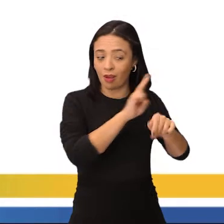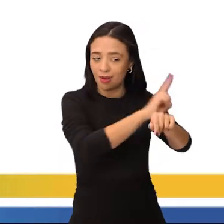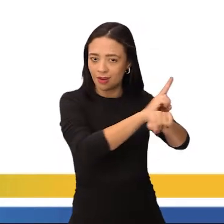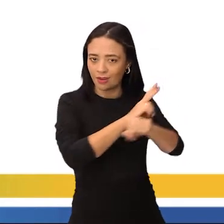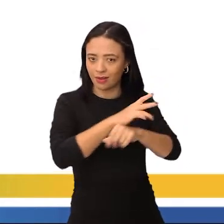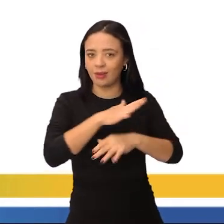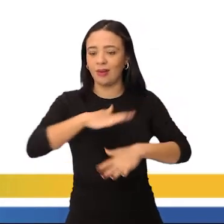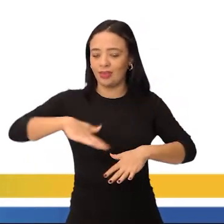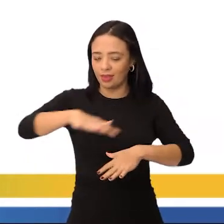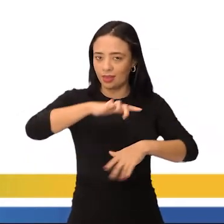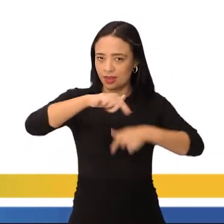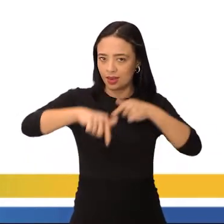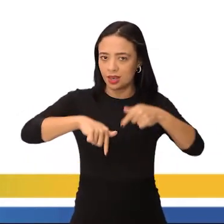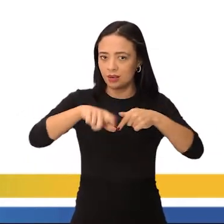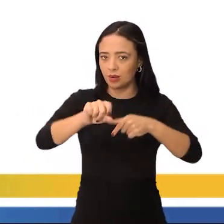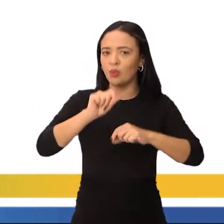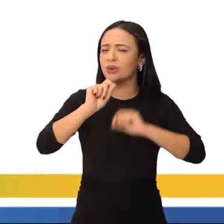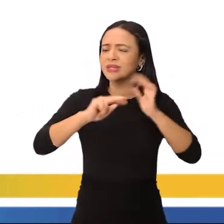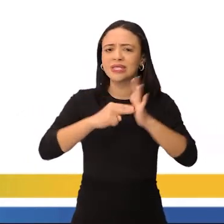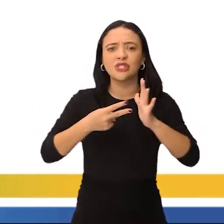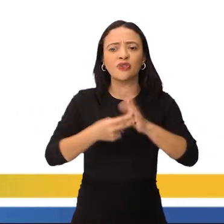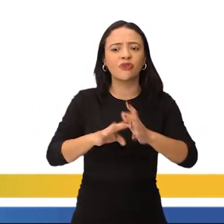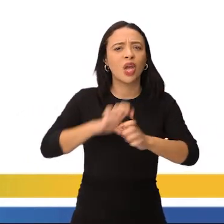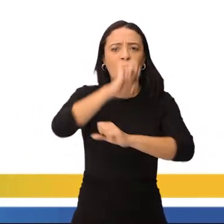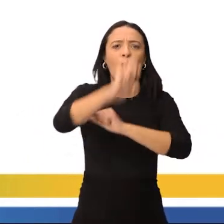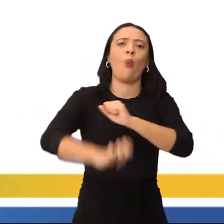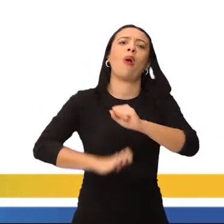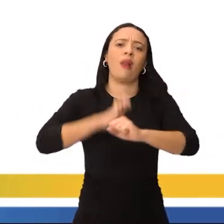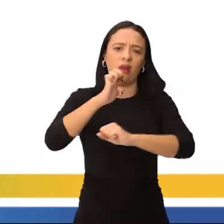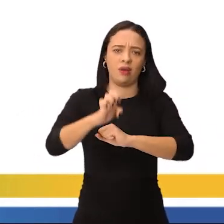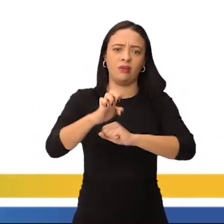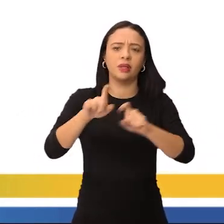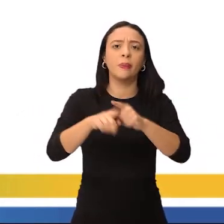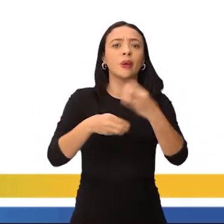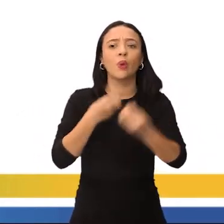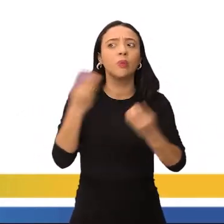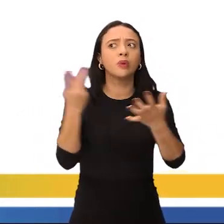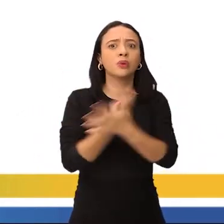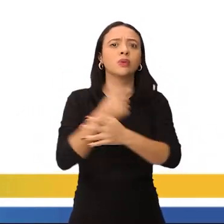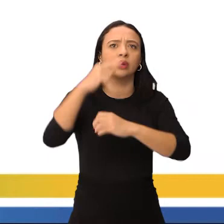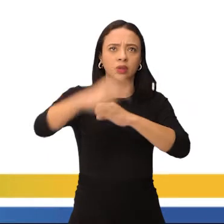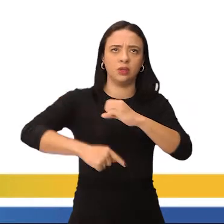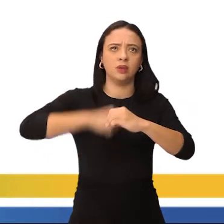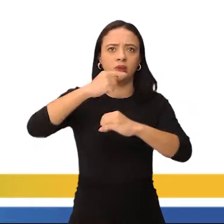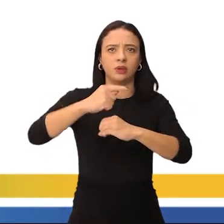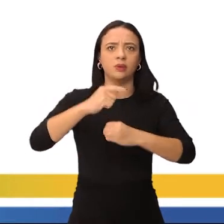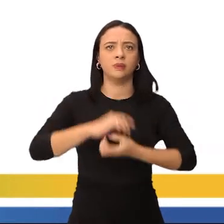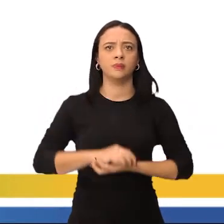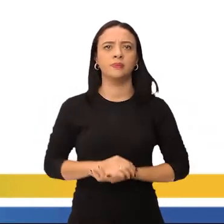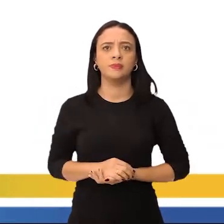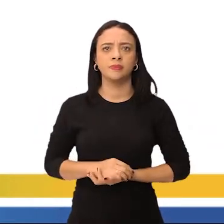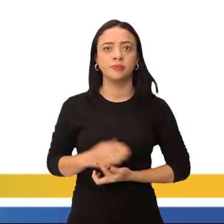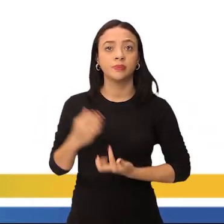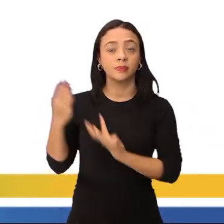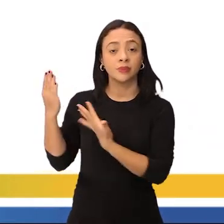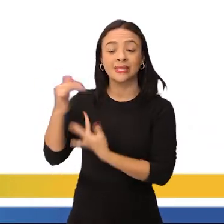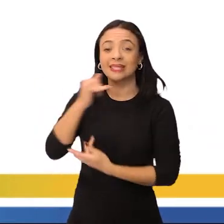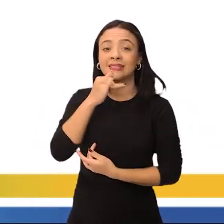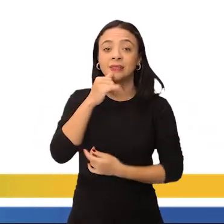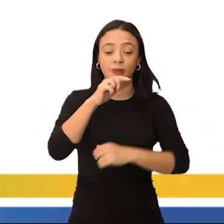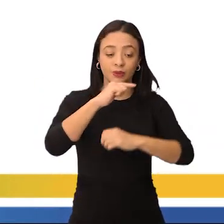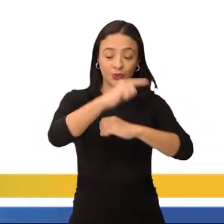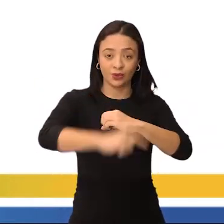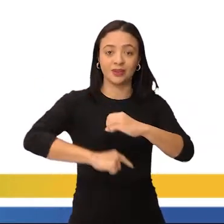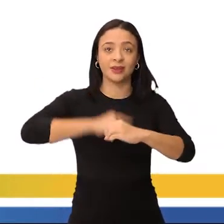atomística para pegar o quê que é o elétron e com o átomo né então vamos lá pegar o nosso